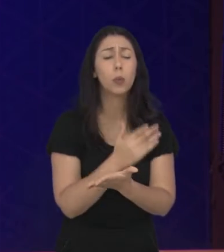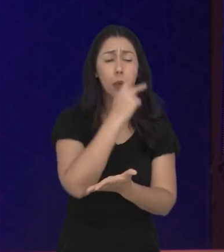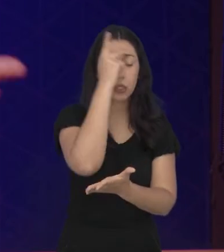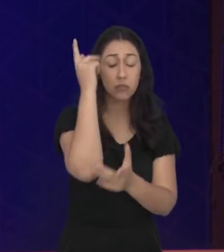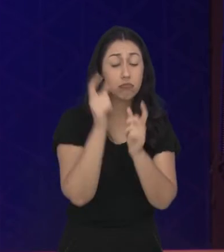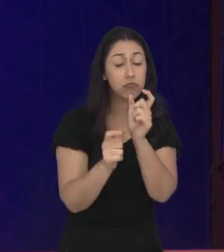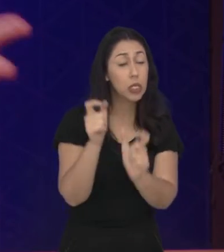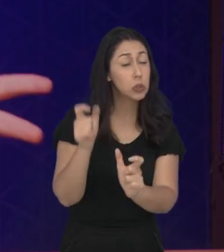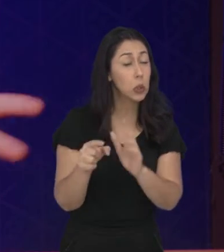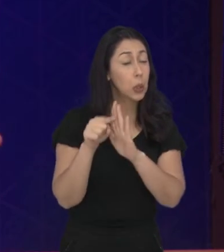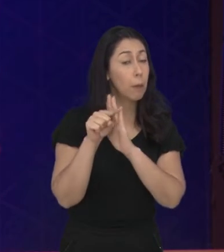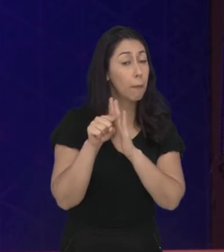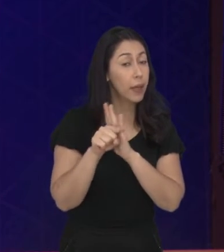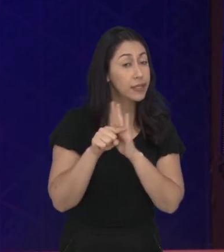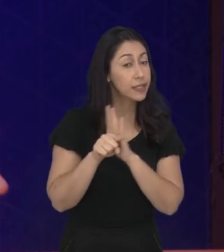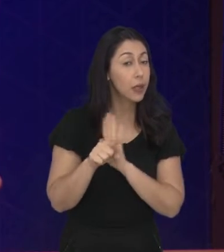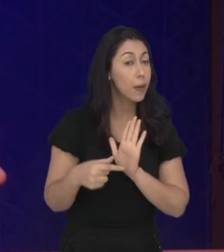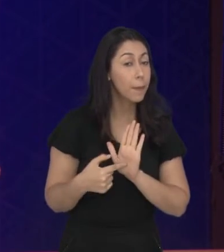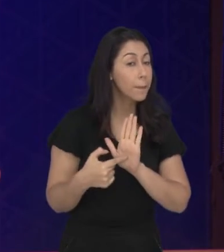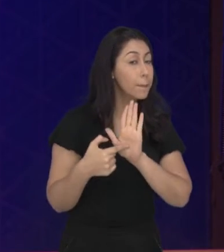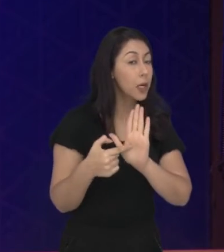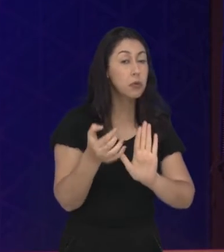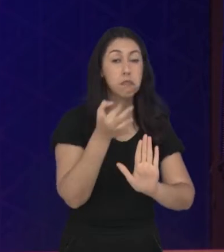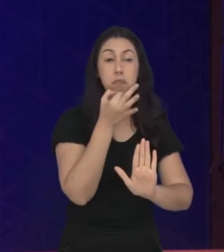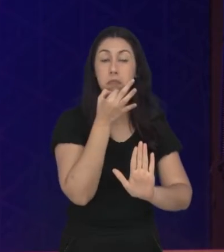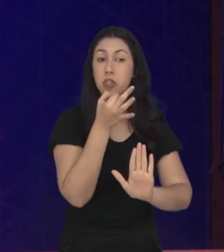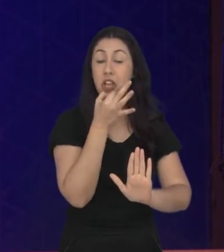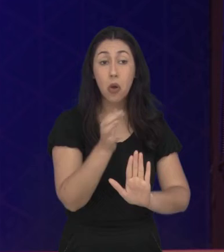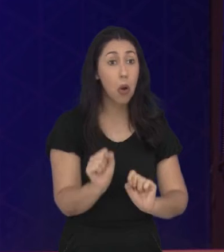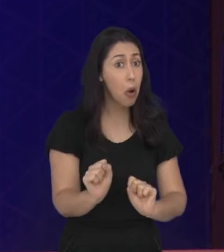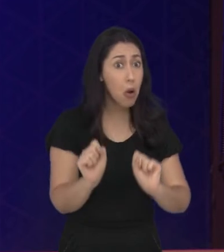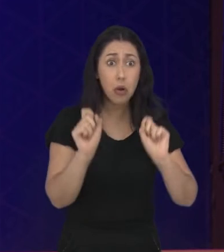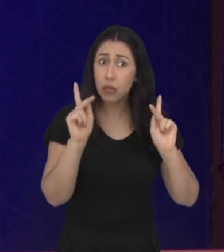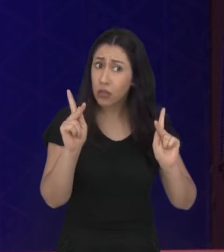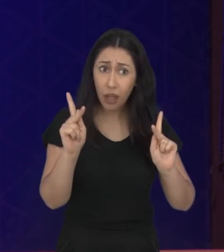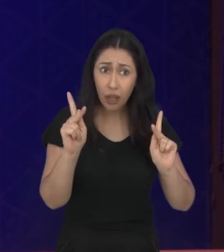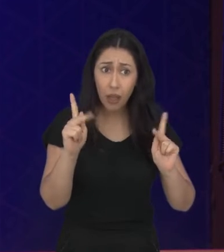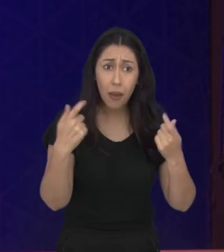pessoas, né, biólogos, pesquisadores, que vão defender que tudo bem